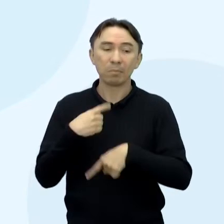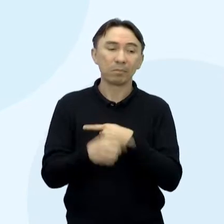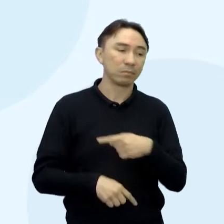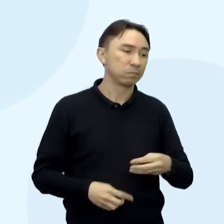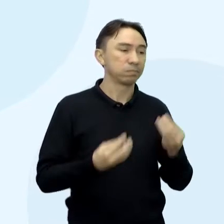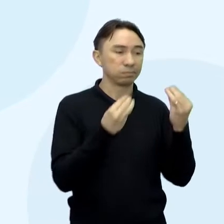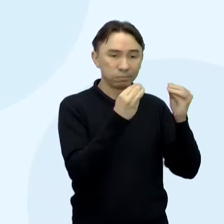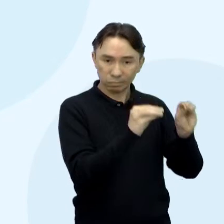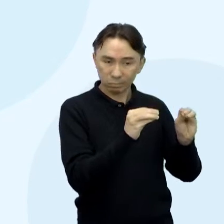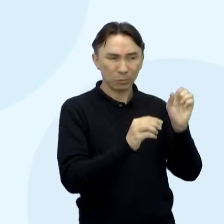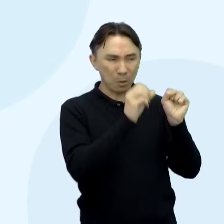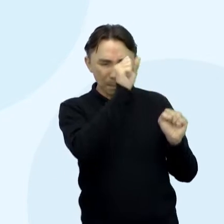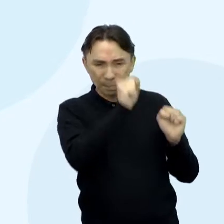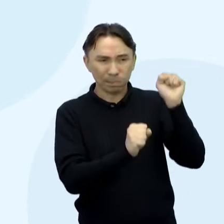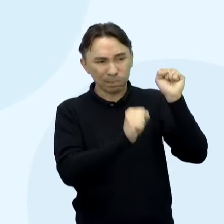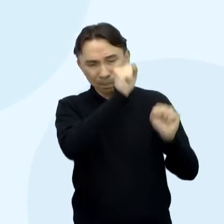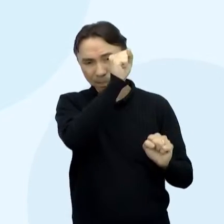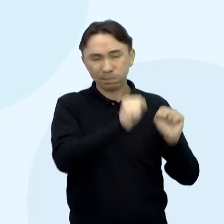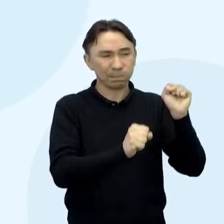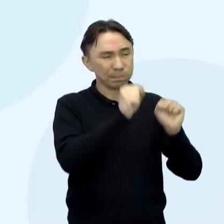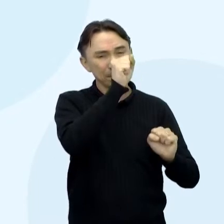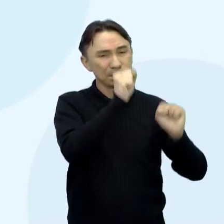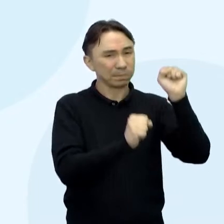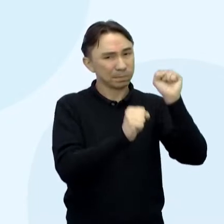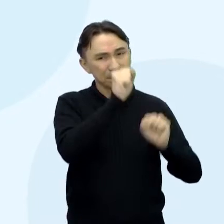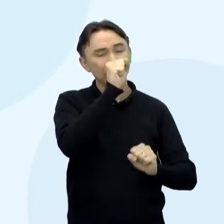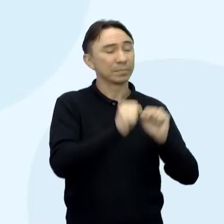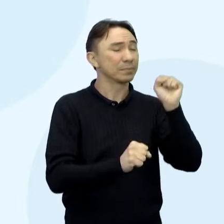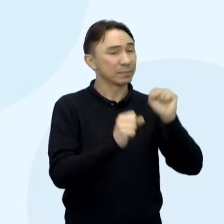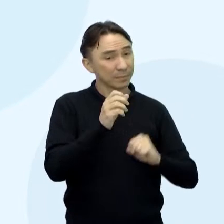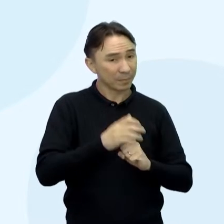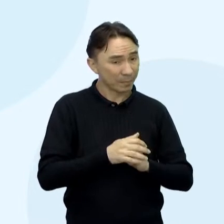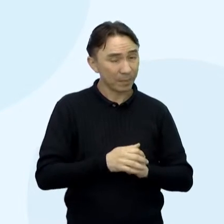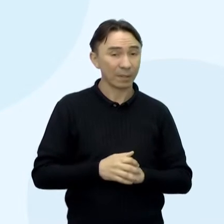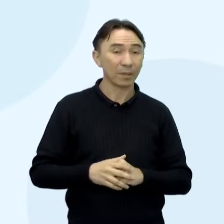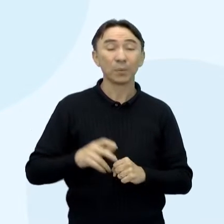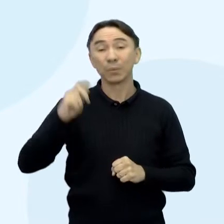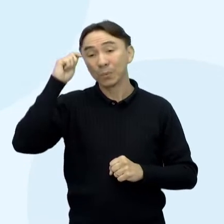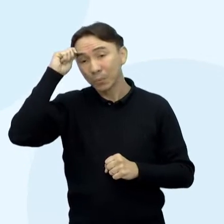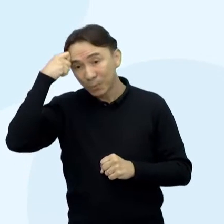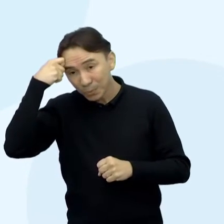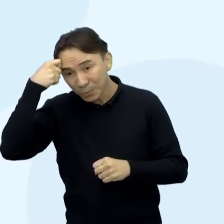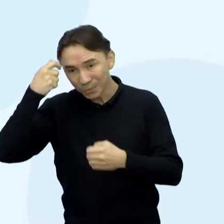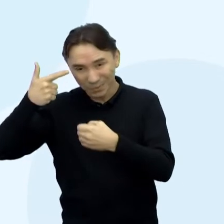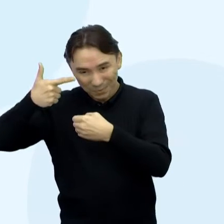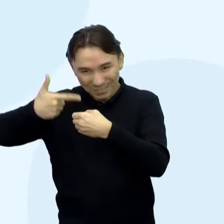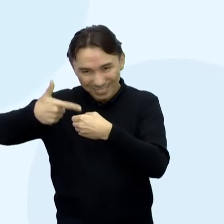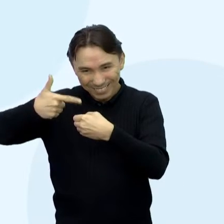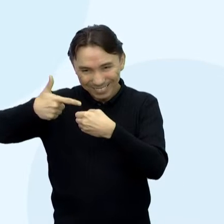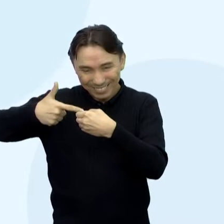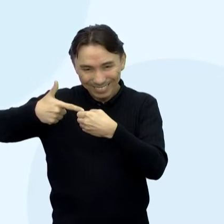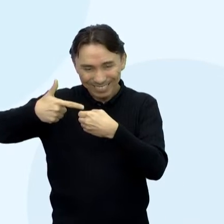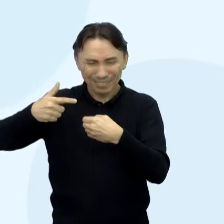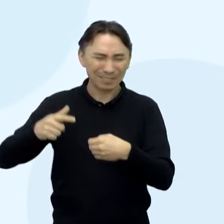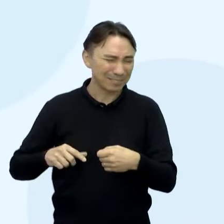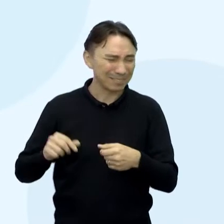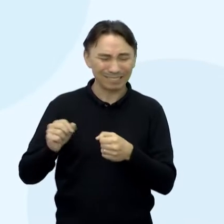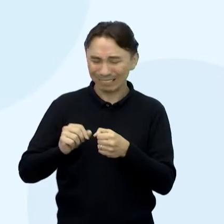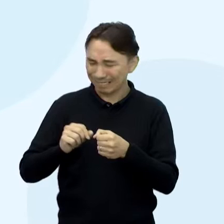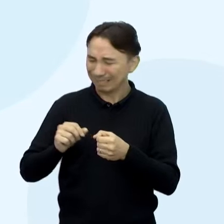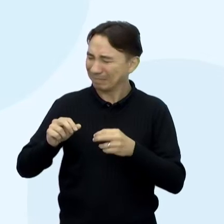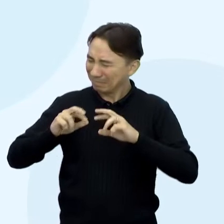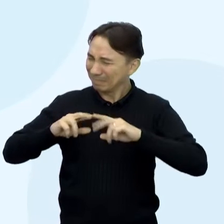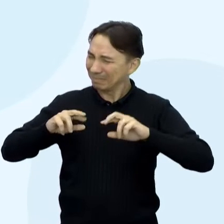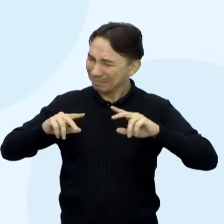né? E o petróleo aí é responsável, a matéria-prima de uma série de produtos aí, pneus,